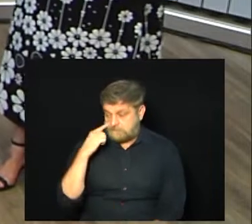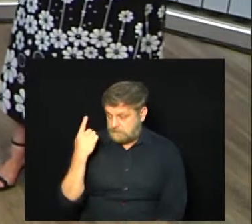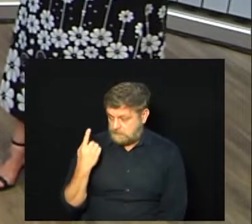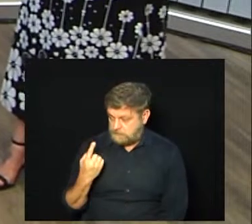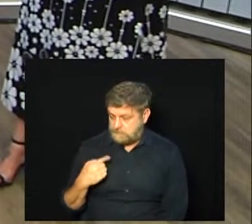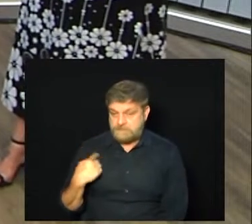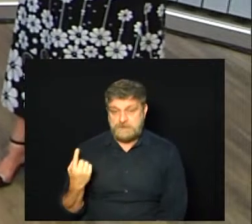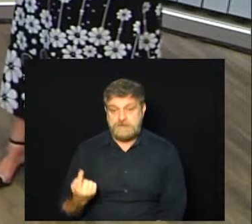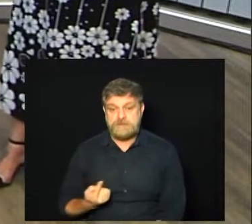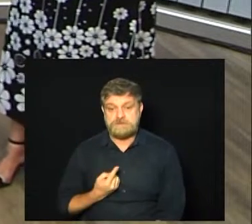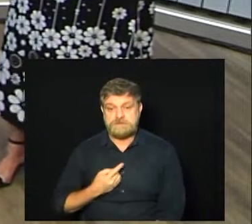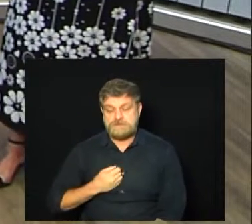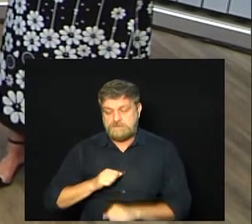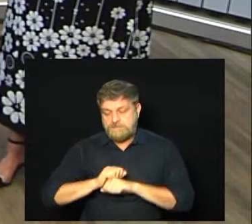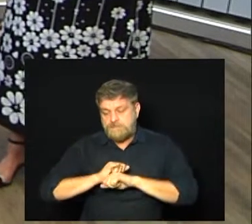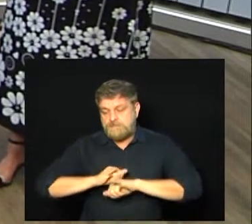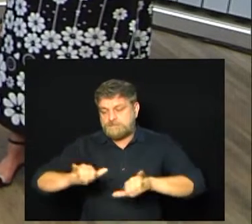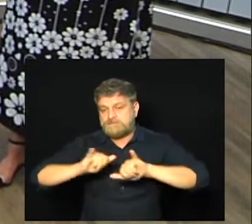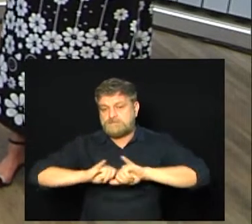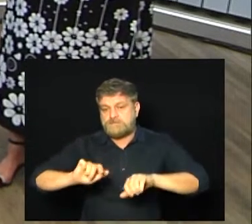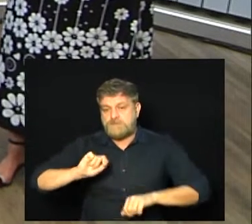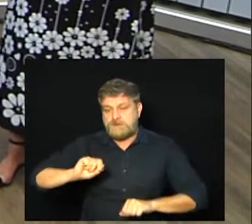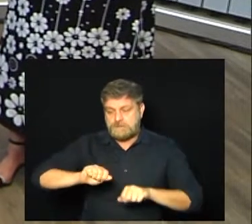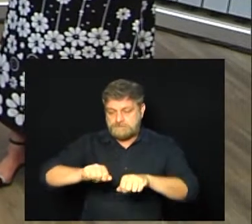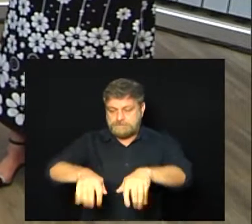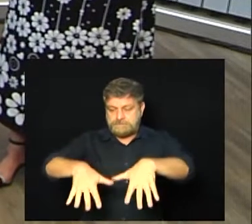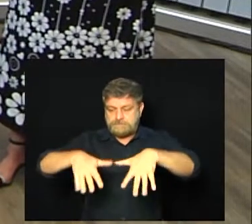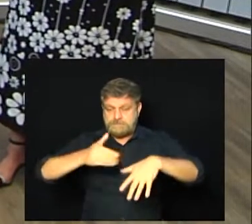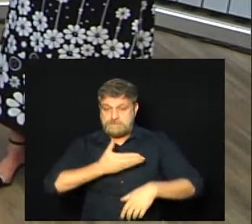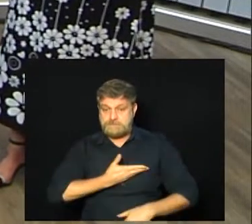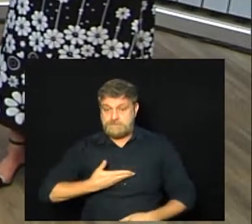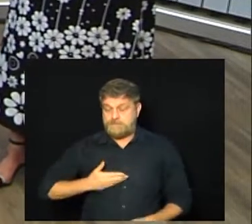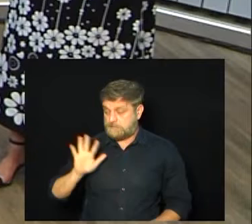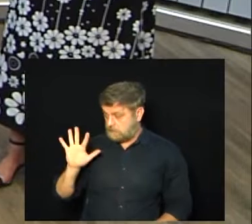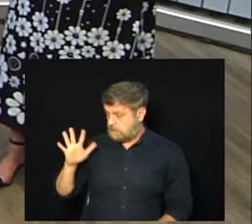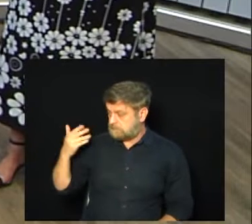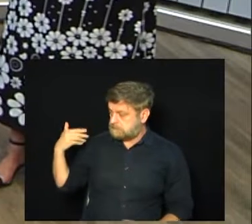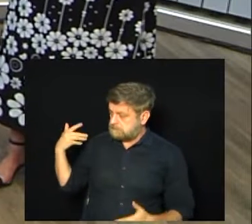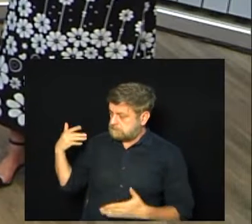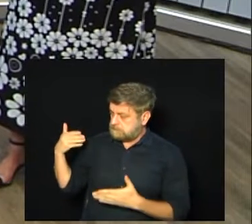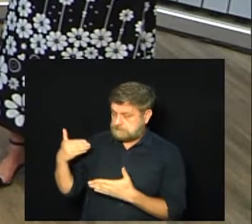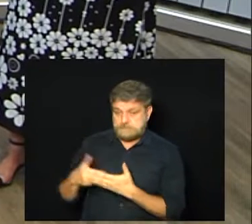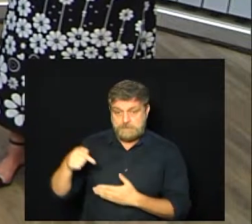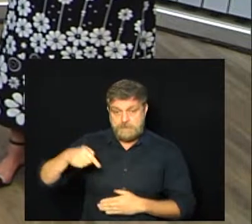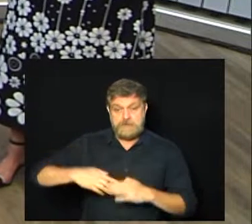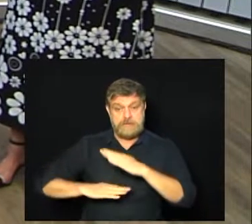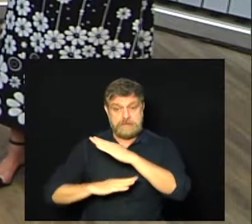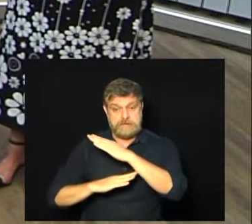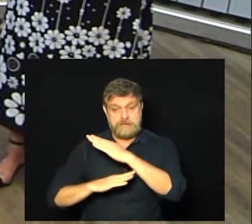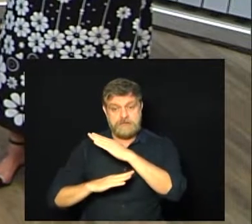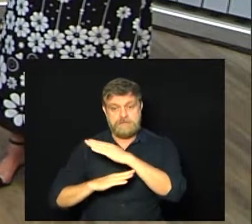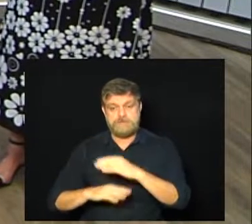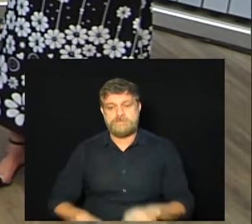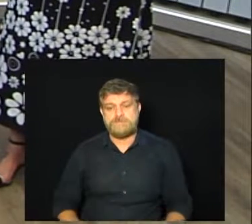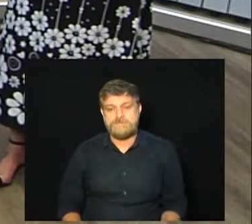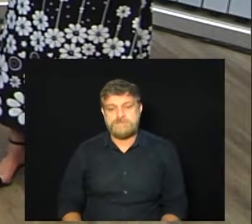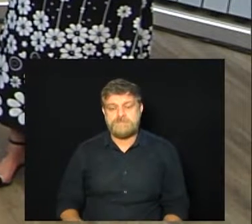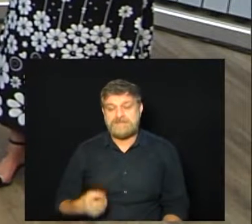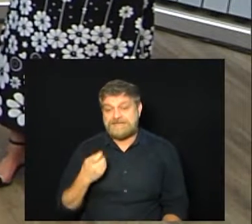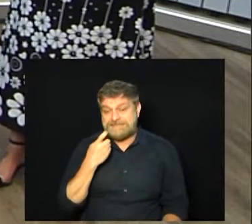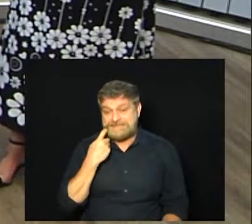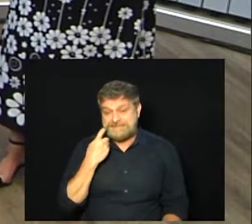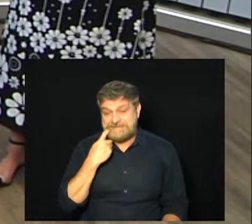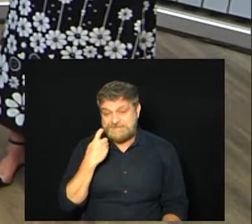nós repercutirmos aqui as audiências públicas que aconteceram aqui no plenário da Câmara Municipal na última